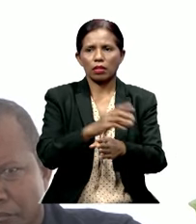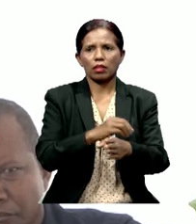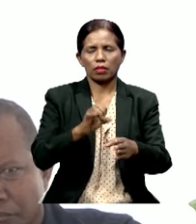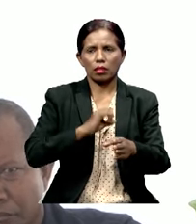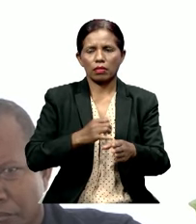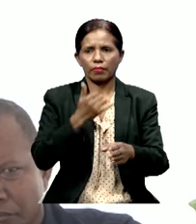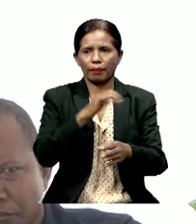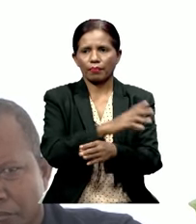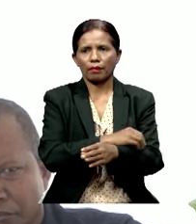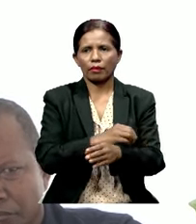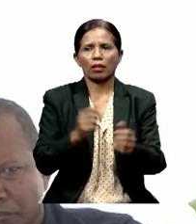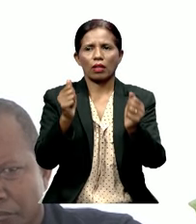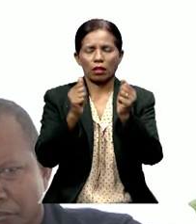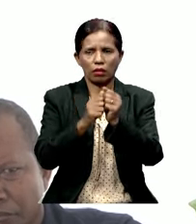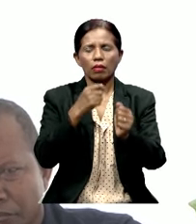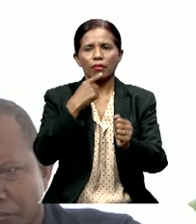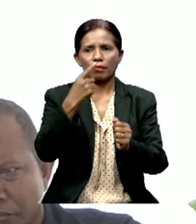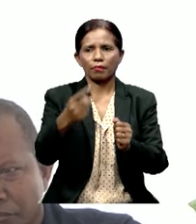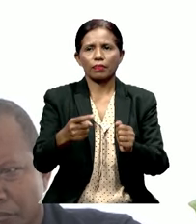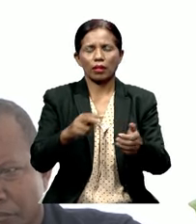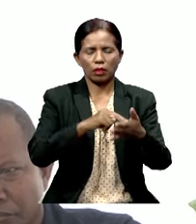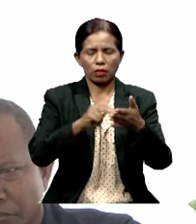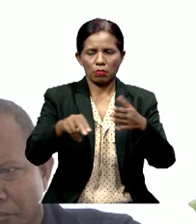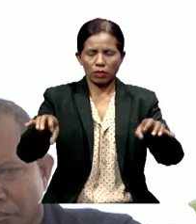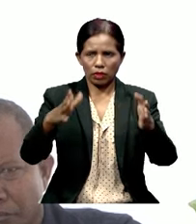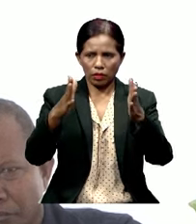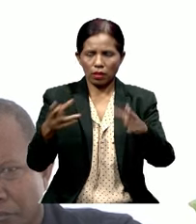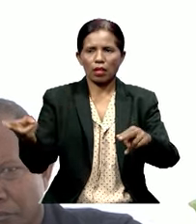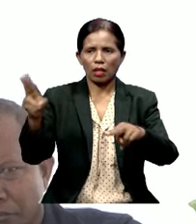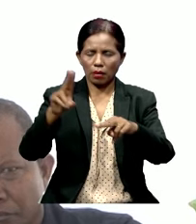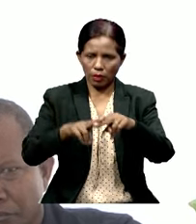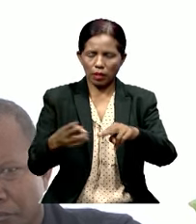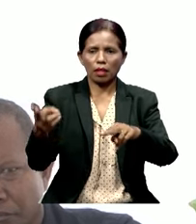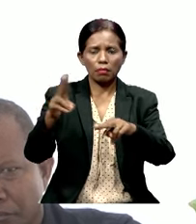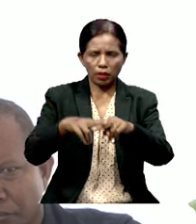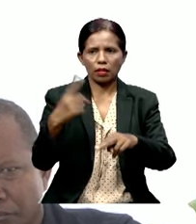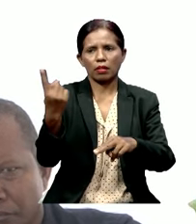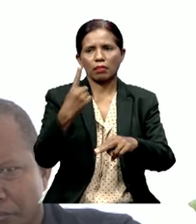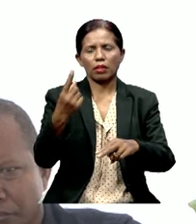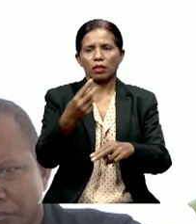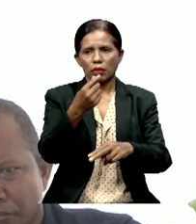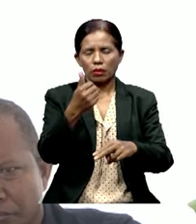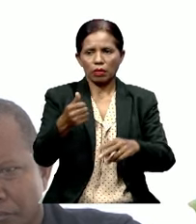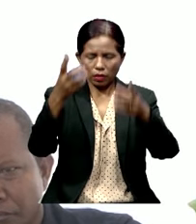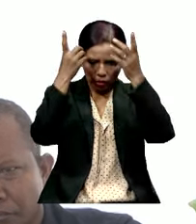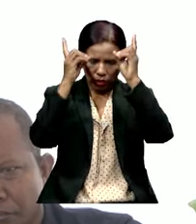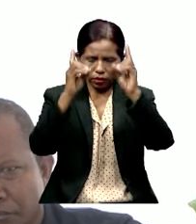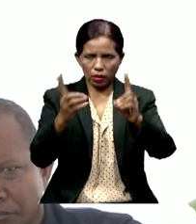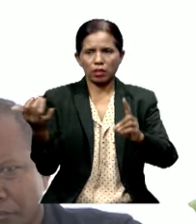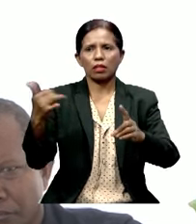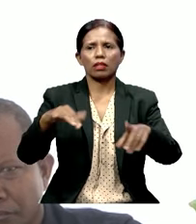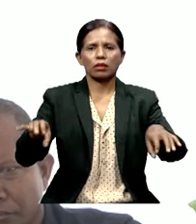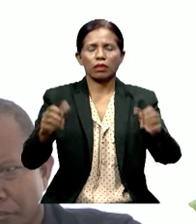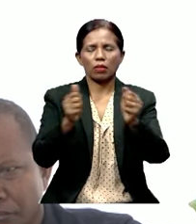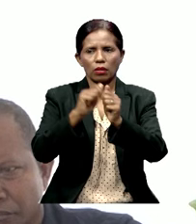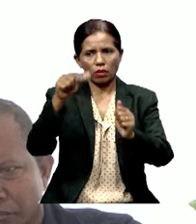Sala. Por razão de cada número de funcionários aumenta, não aumenta para bebê. No Ituanet, mas determina se o serviço para o